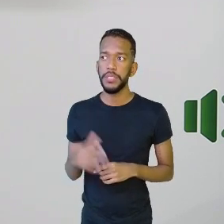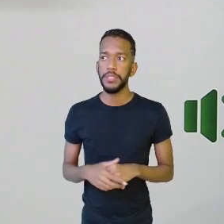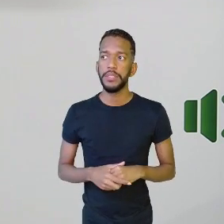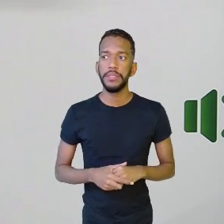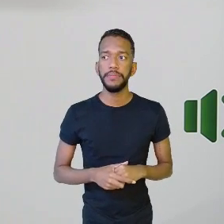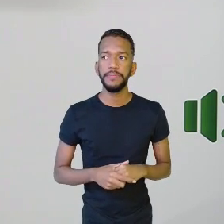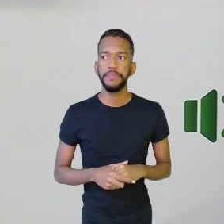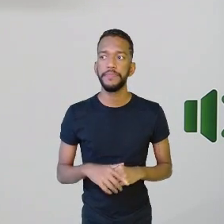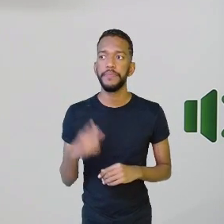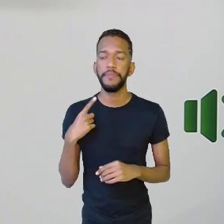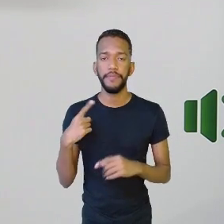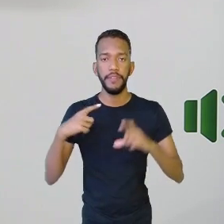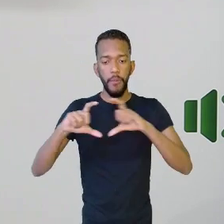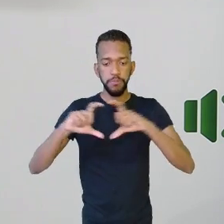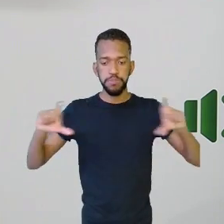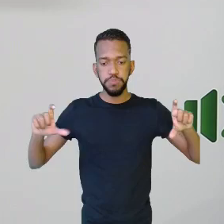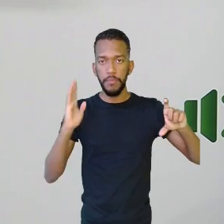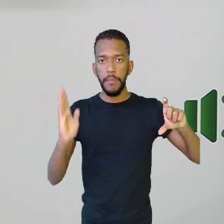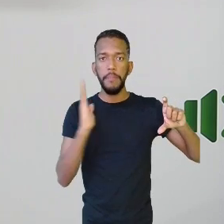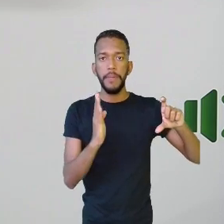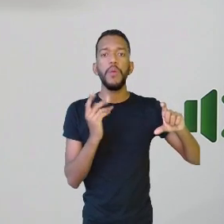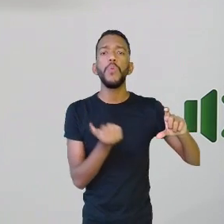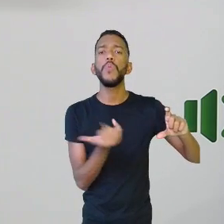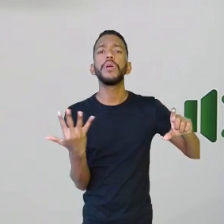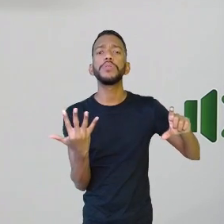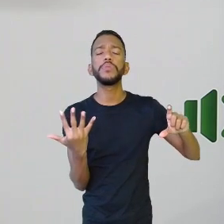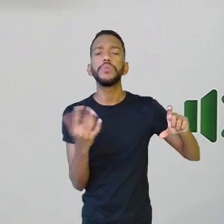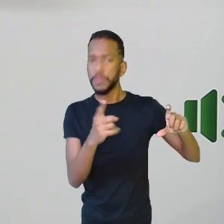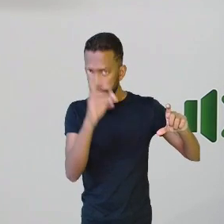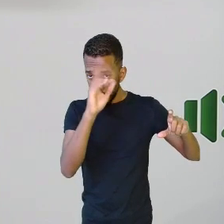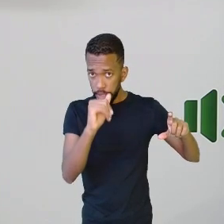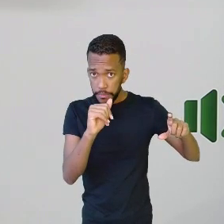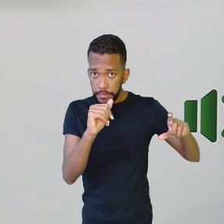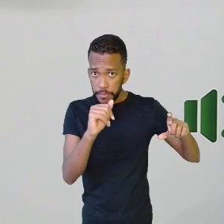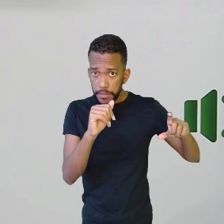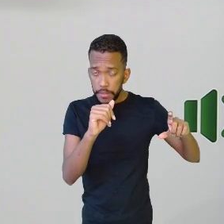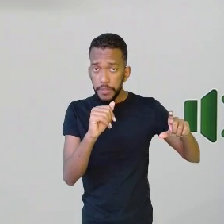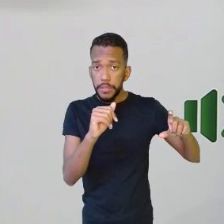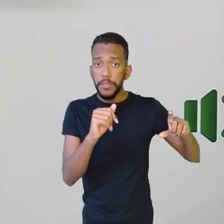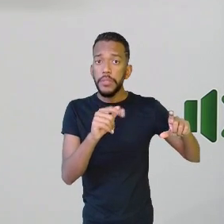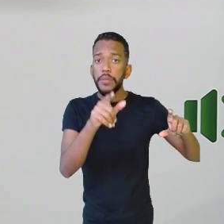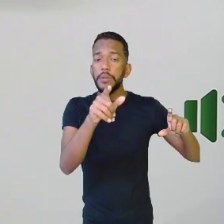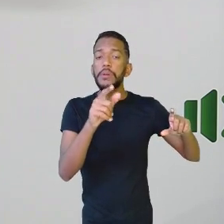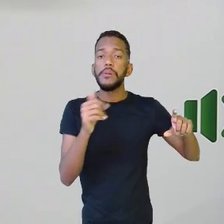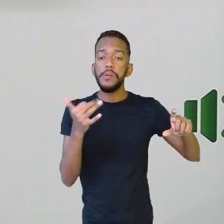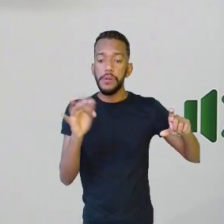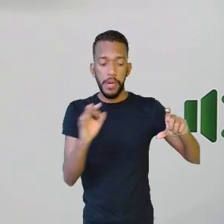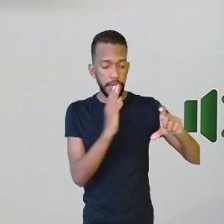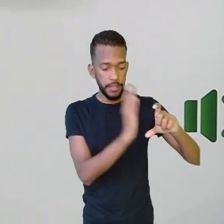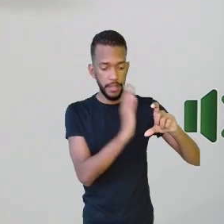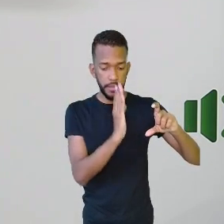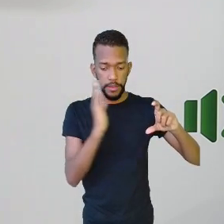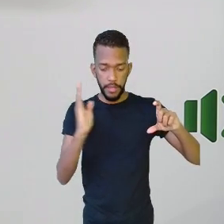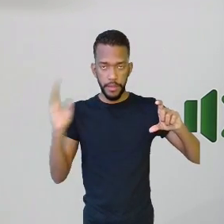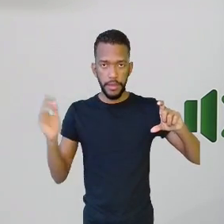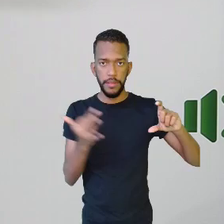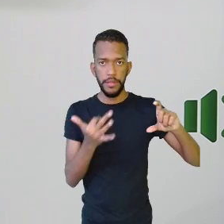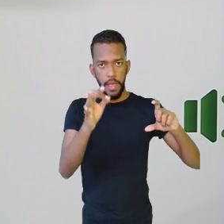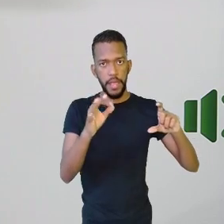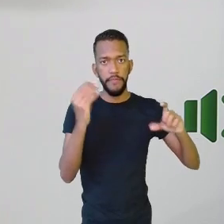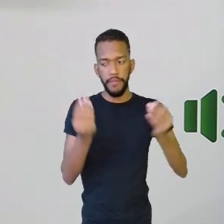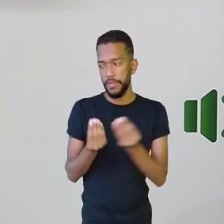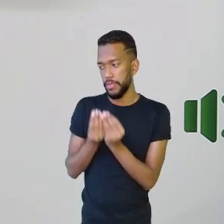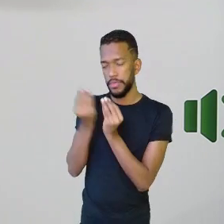barra, dividiu a barra em quantos pedaços? Estão ligados? Em 10 pedaços e vai dar ao